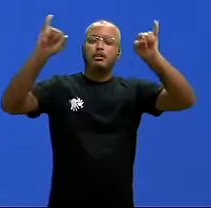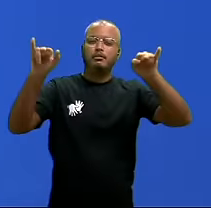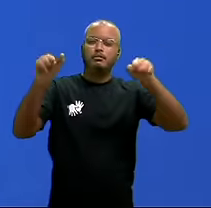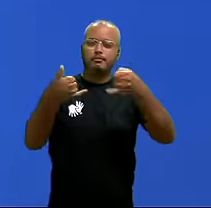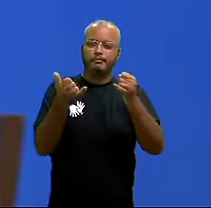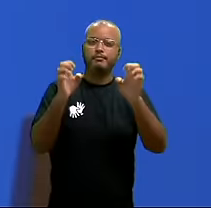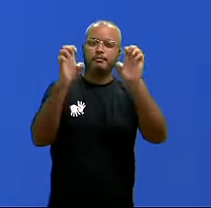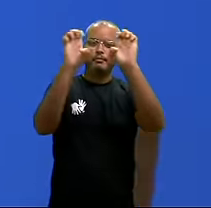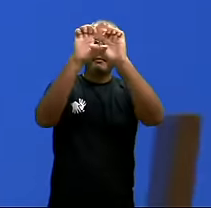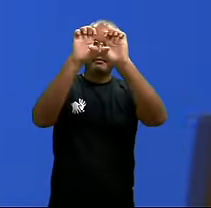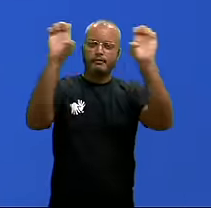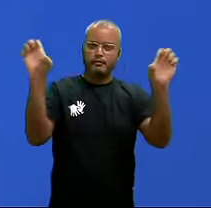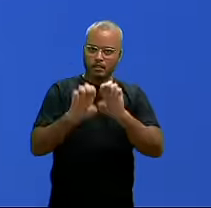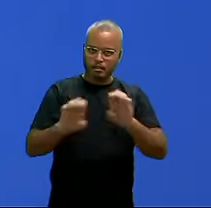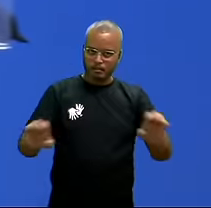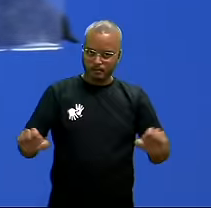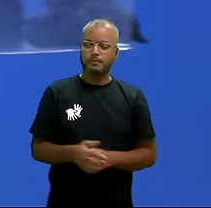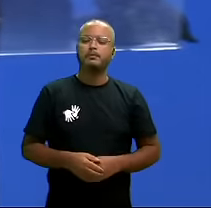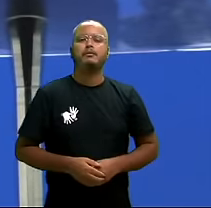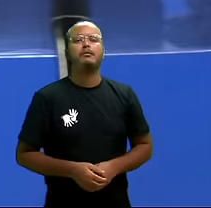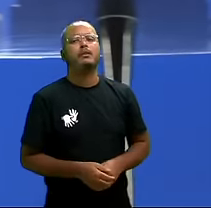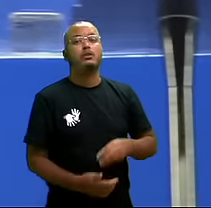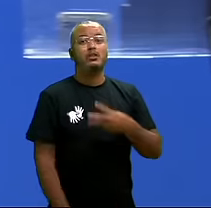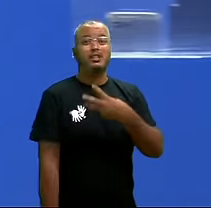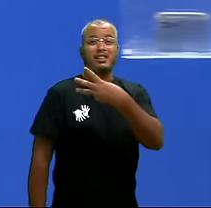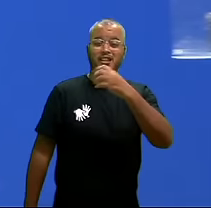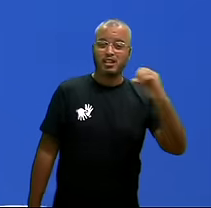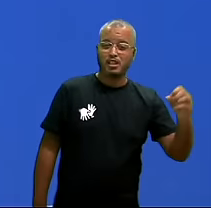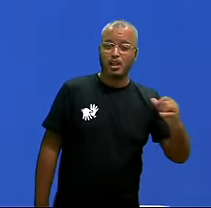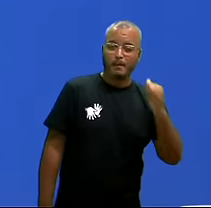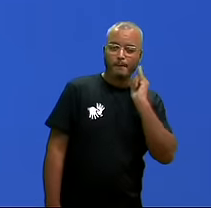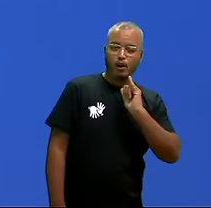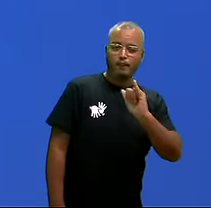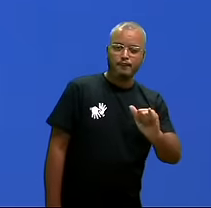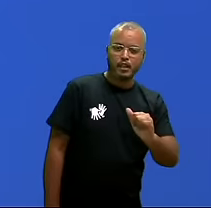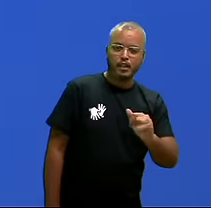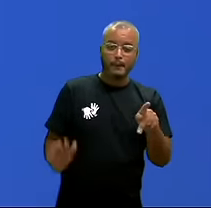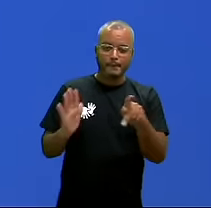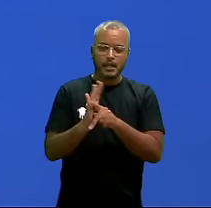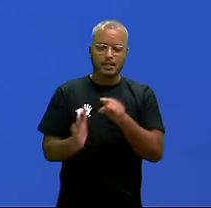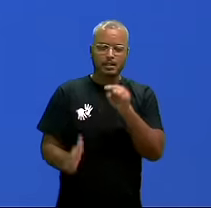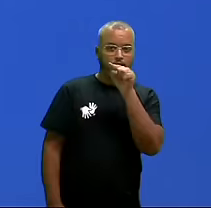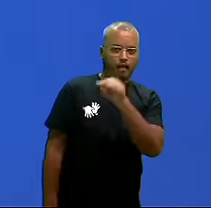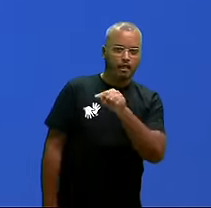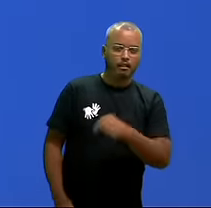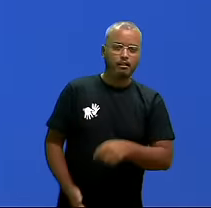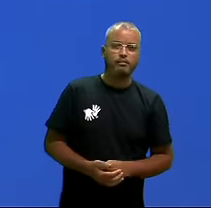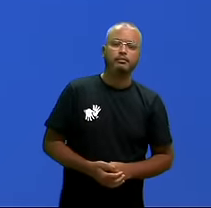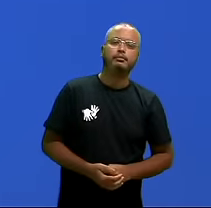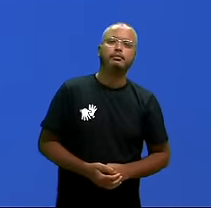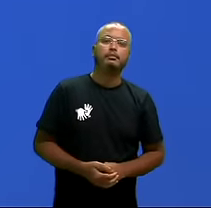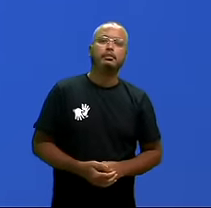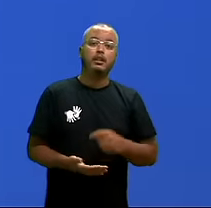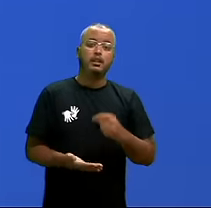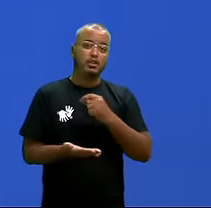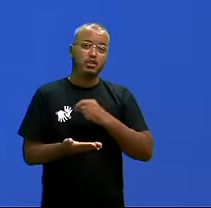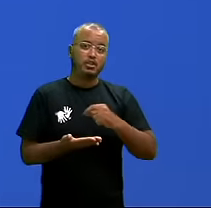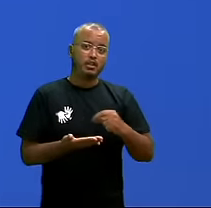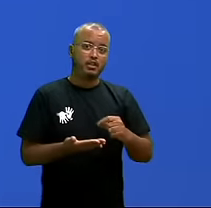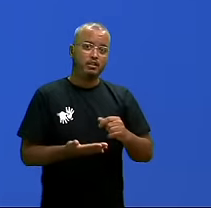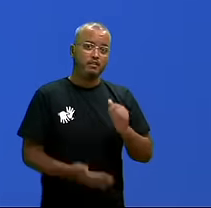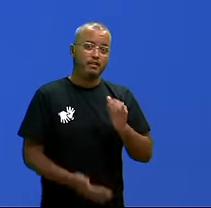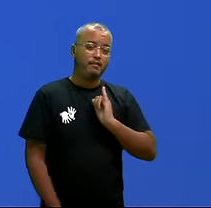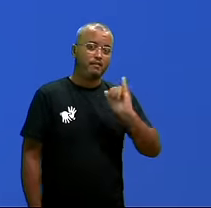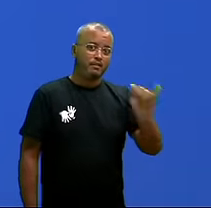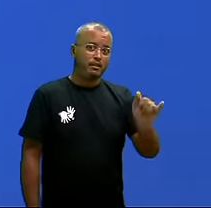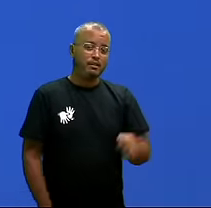Jezabel fica sabendo dos 300 profetas dela que tinham sido assassinados, Jezabel manda uma carta de volta e diz para Elias assim: ó, nesse mesmo dia,